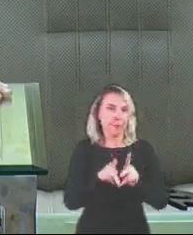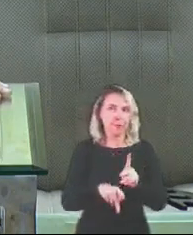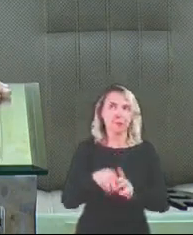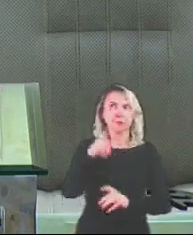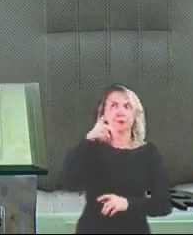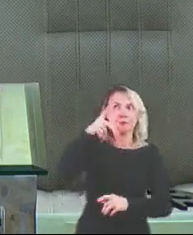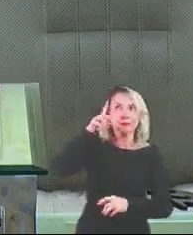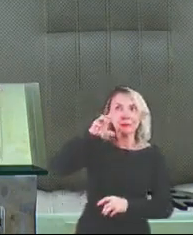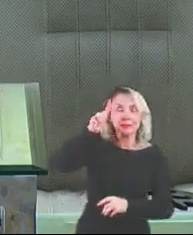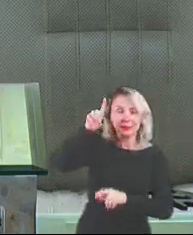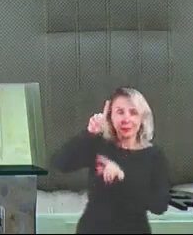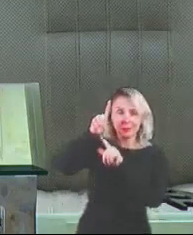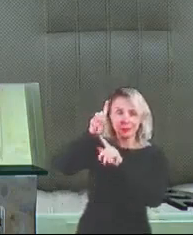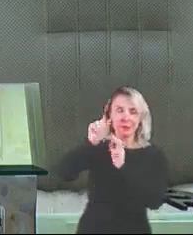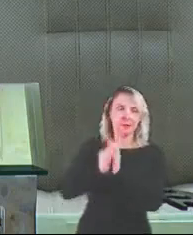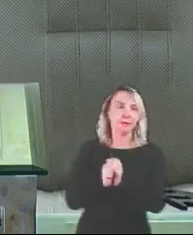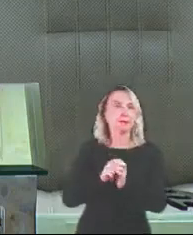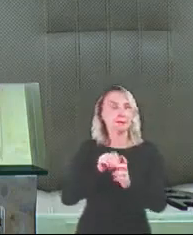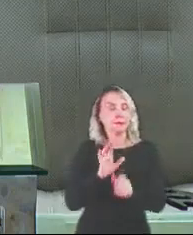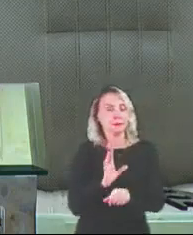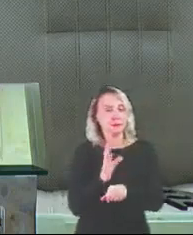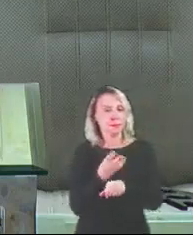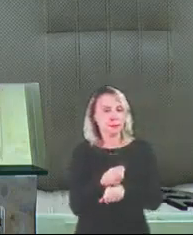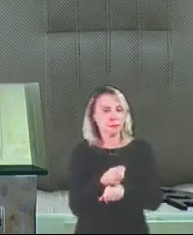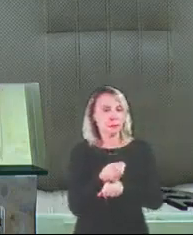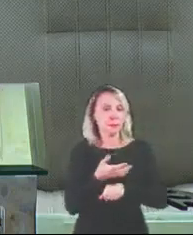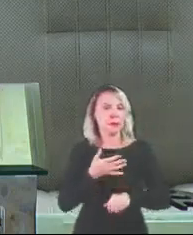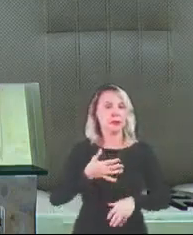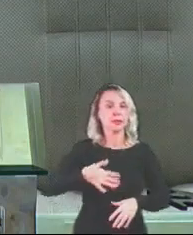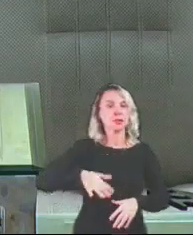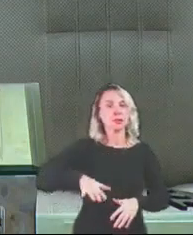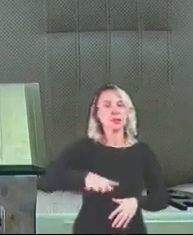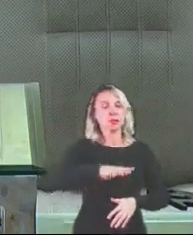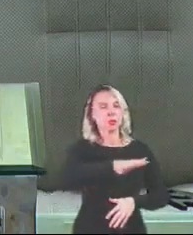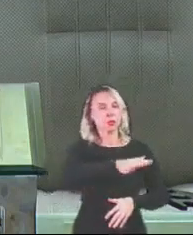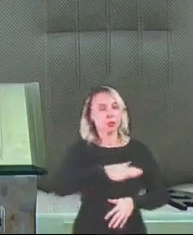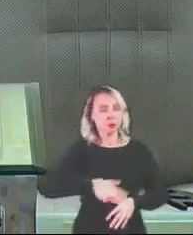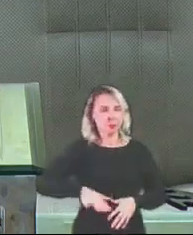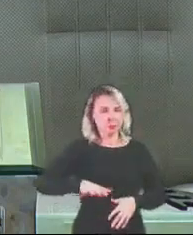Deus. A igreja, do modo geral, irmãos,